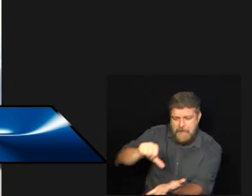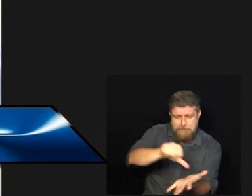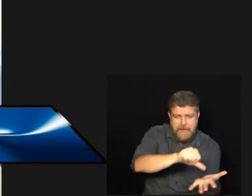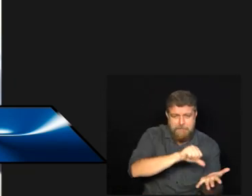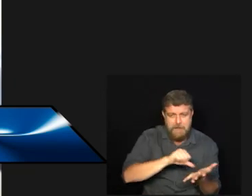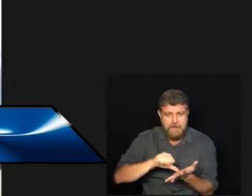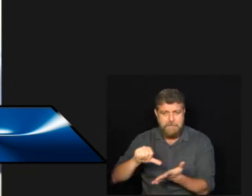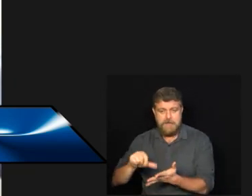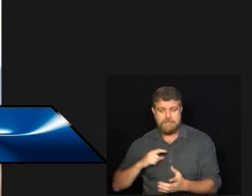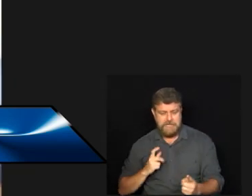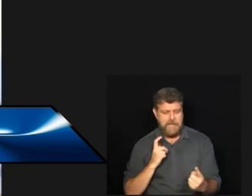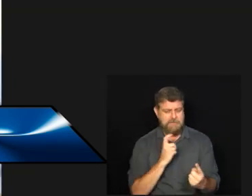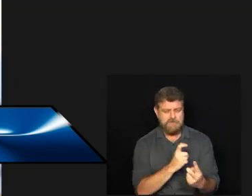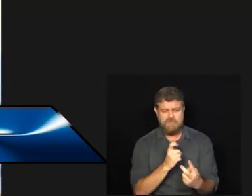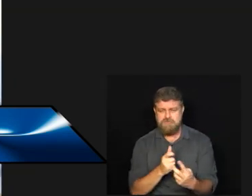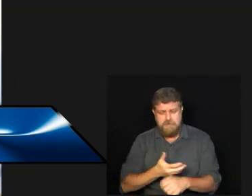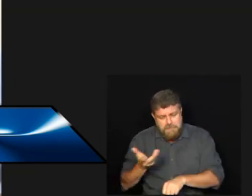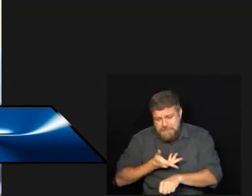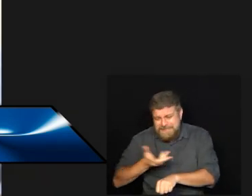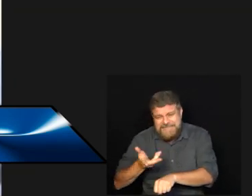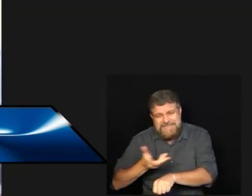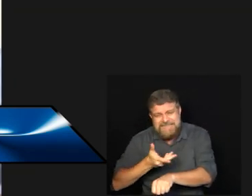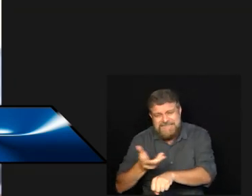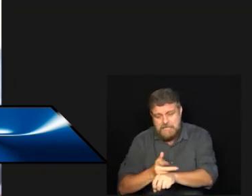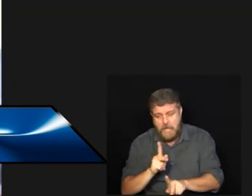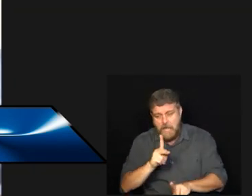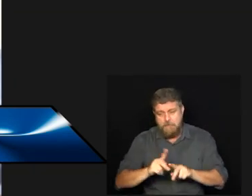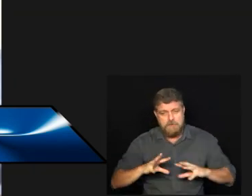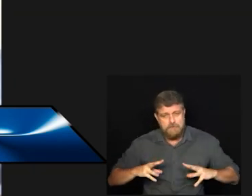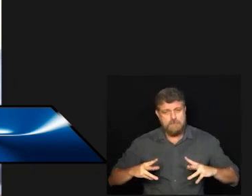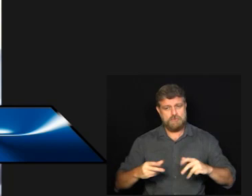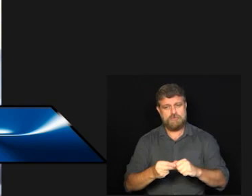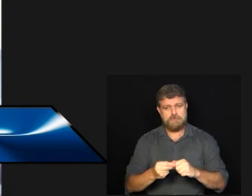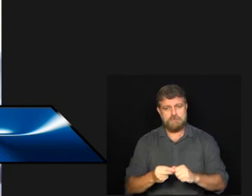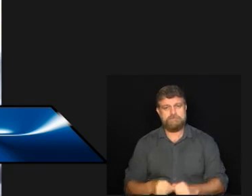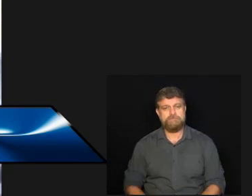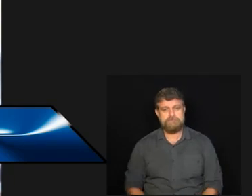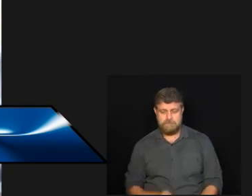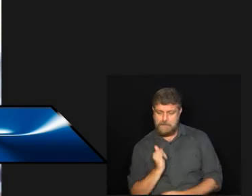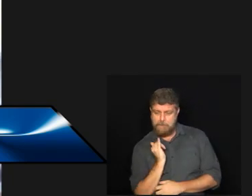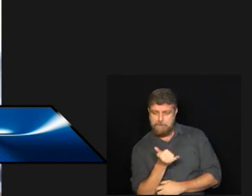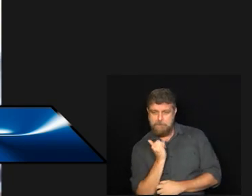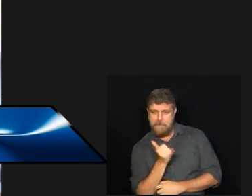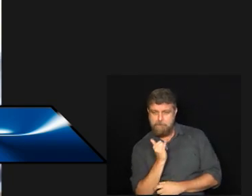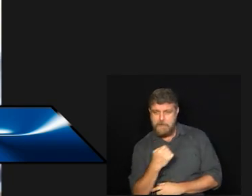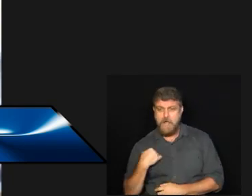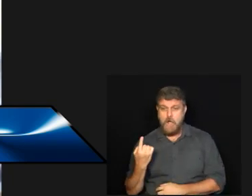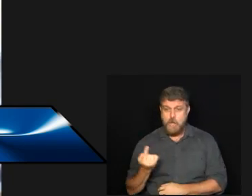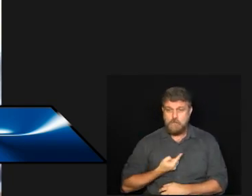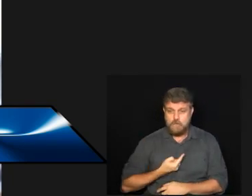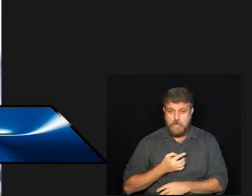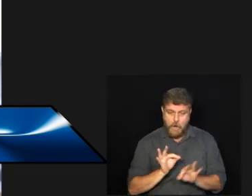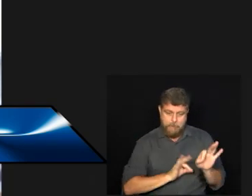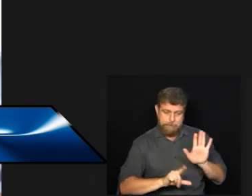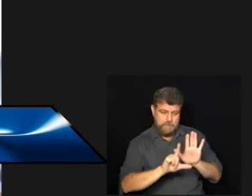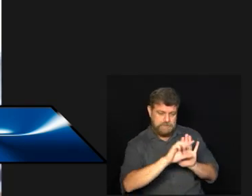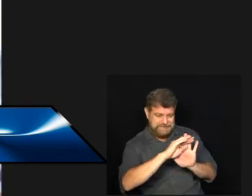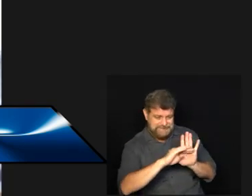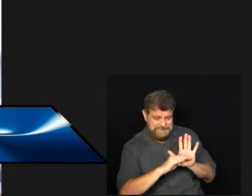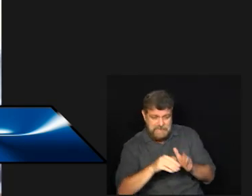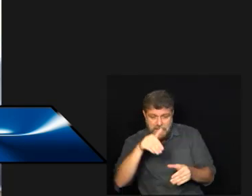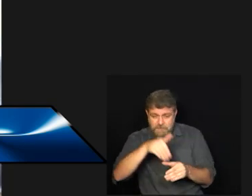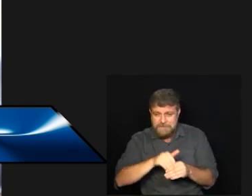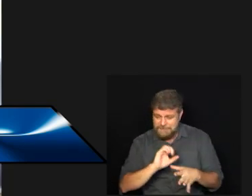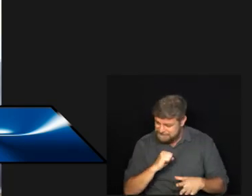vamos vacinar com maior velocidade a população. É isso que nós estamos falando. Nós estamos votando um projeto para que a gente possa garantir